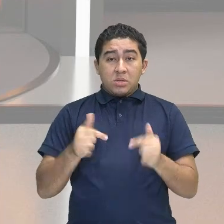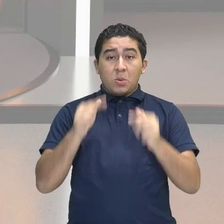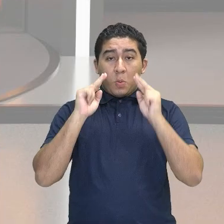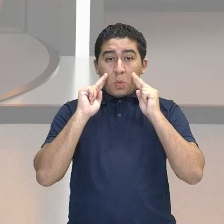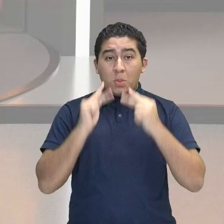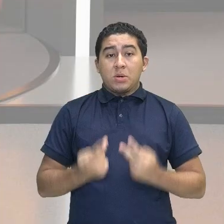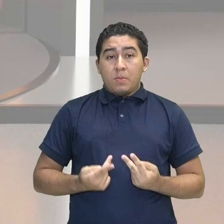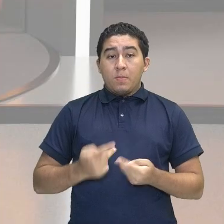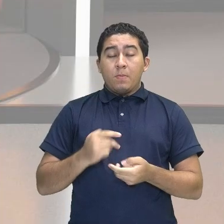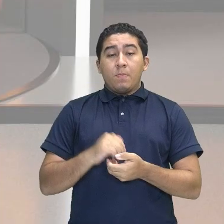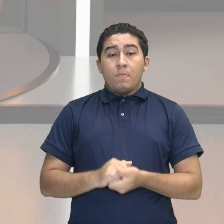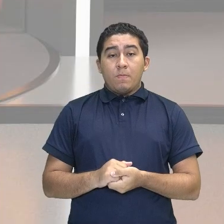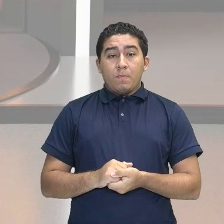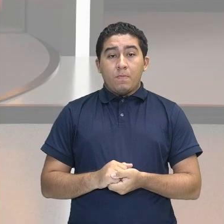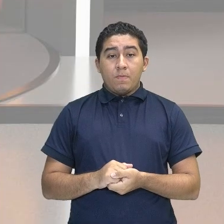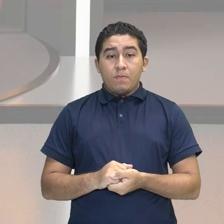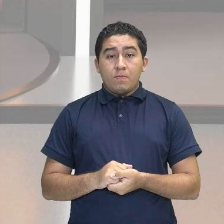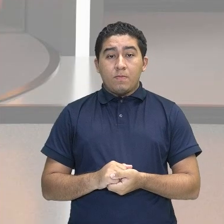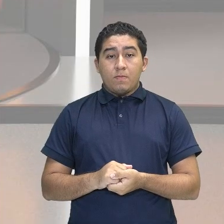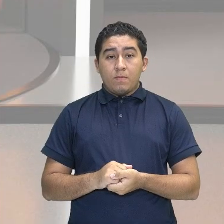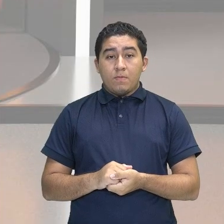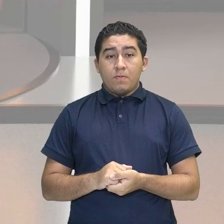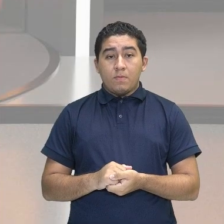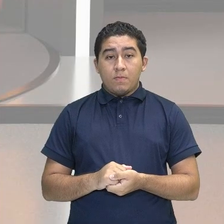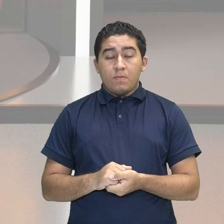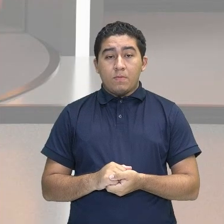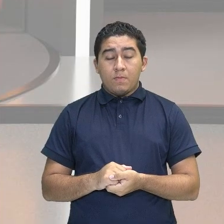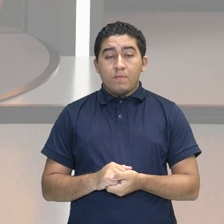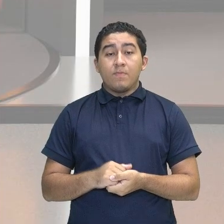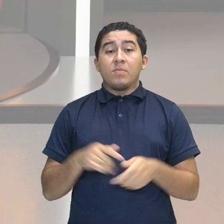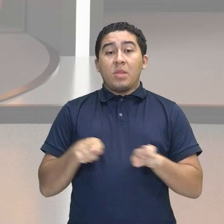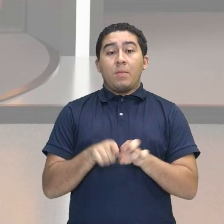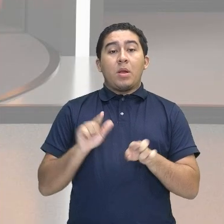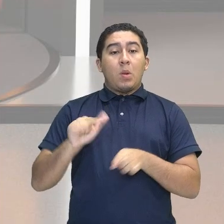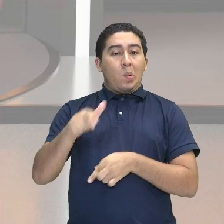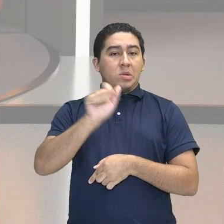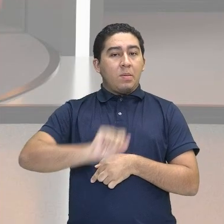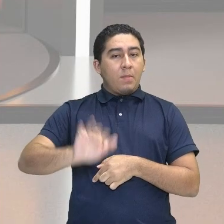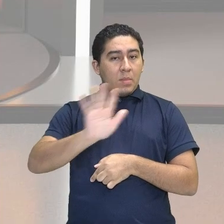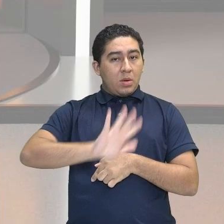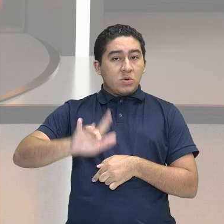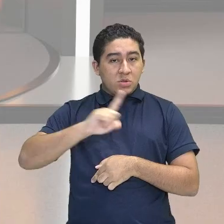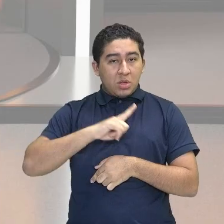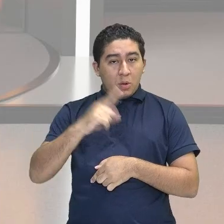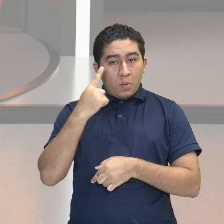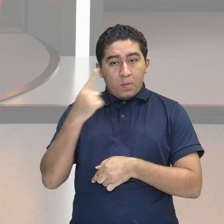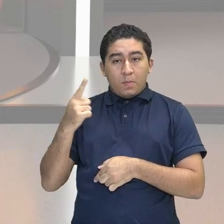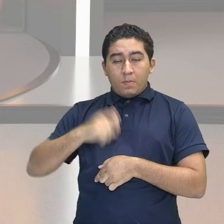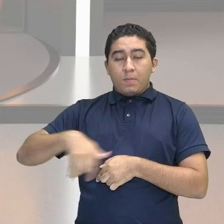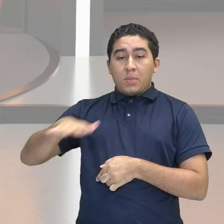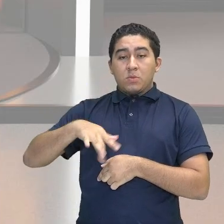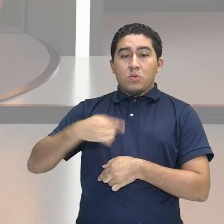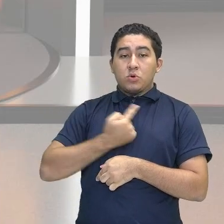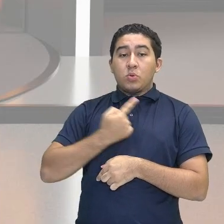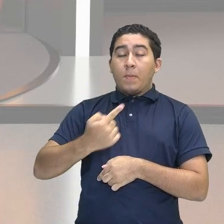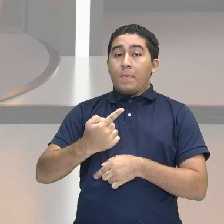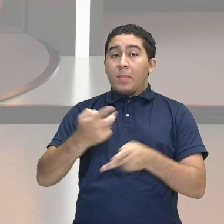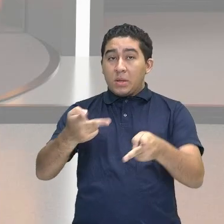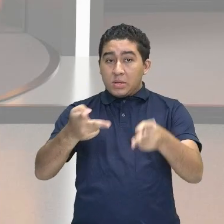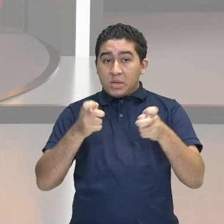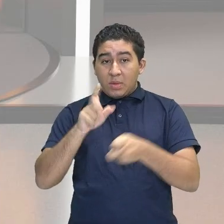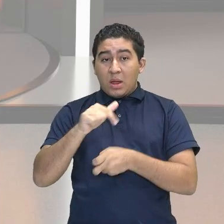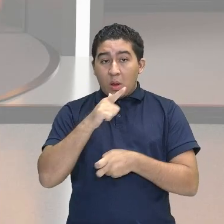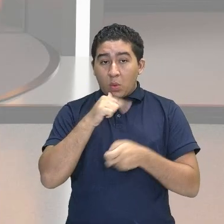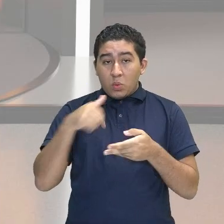diferenciadas. E temos uma outra imagem, e aqui nós temos um espaço que a gente também observa, né, um igarapé, o leito de um